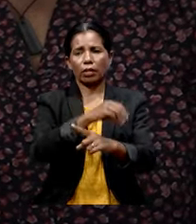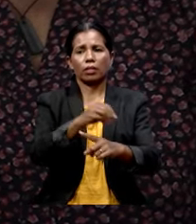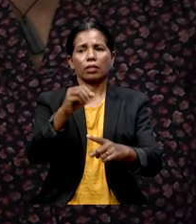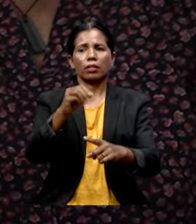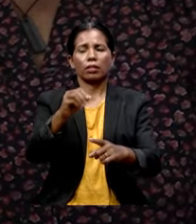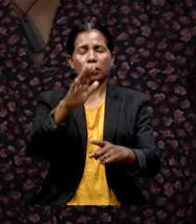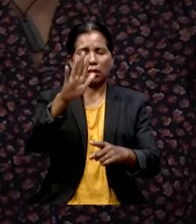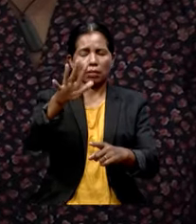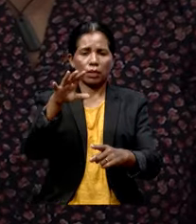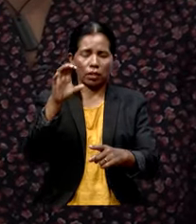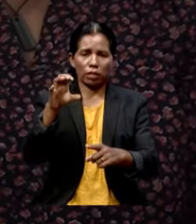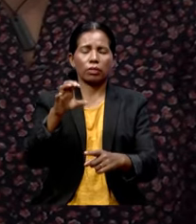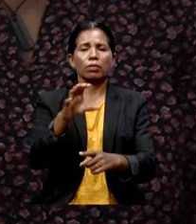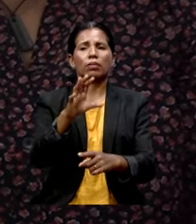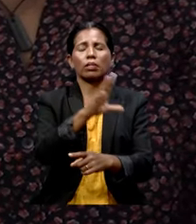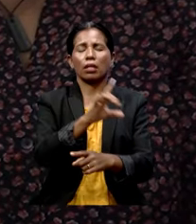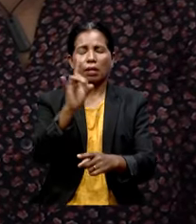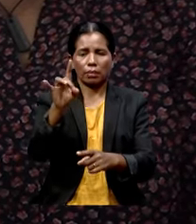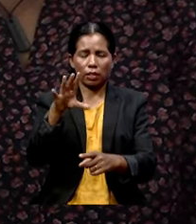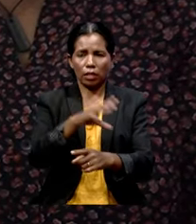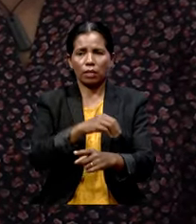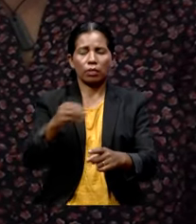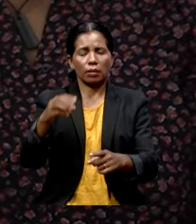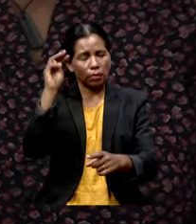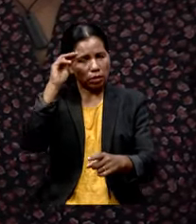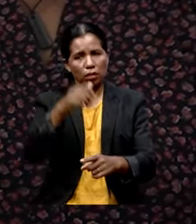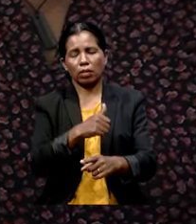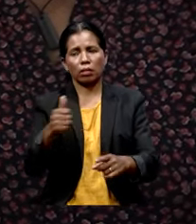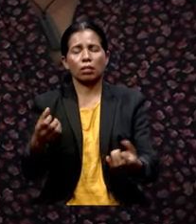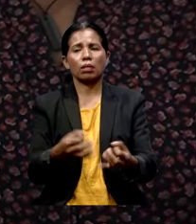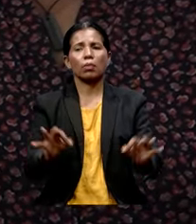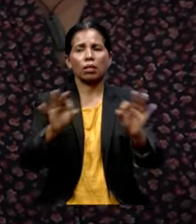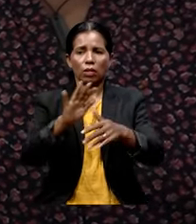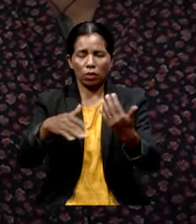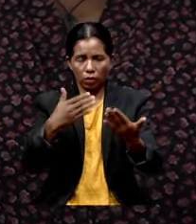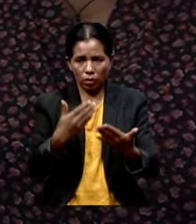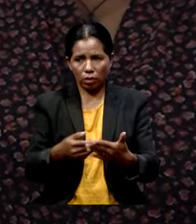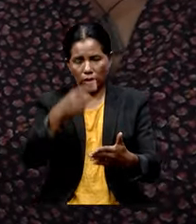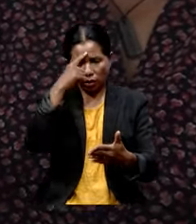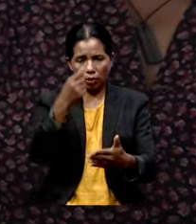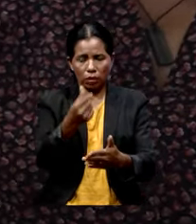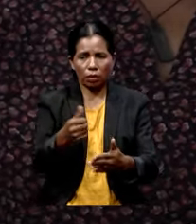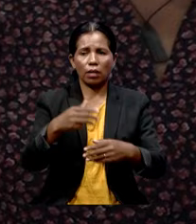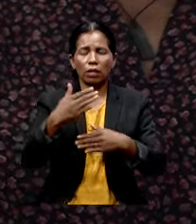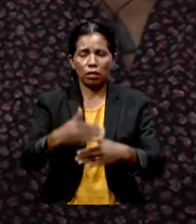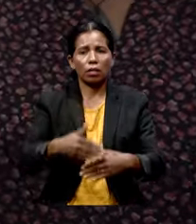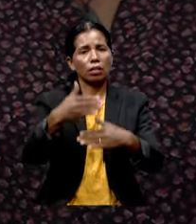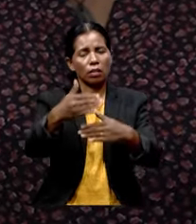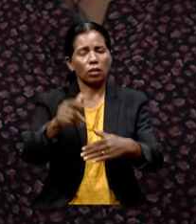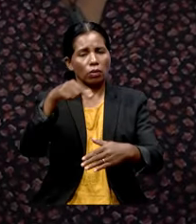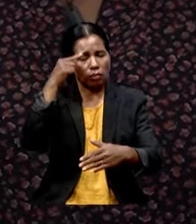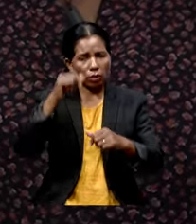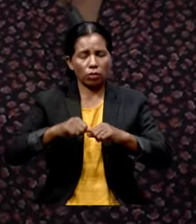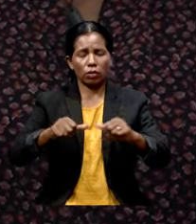1.900 salas de aulas nem hoje em dia, mas bem, também íamos ministério ser como sai prioridade hoje em dia. Também, e tuan, mas bem, governo continua tal,